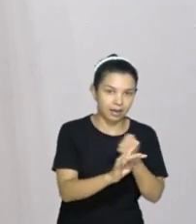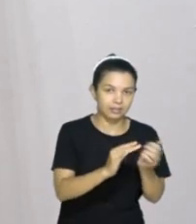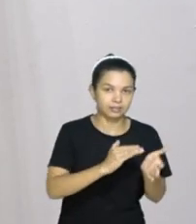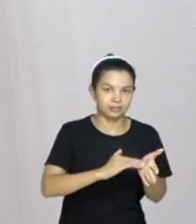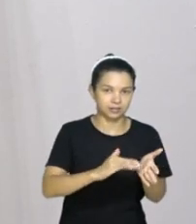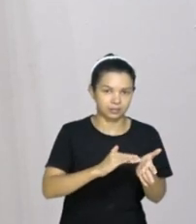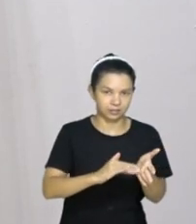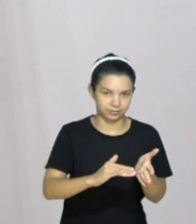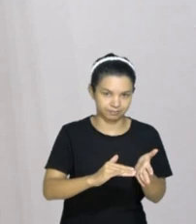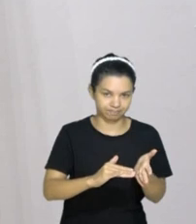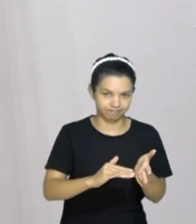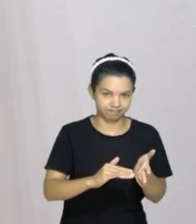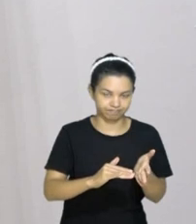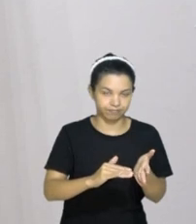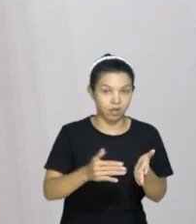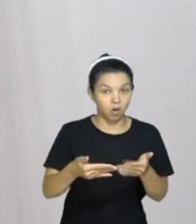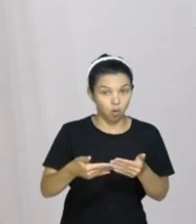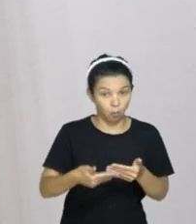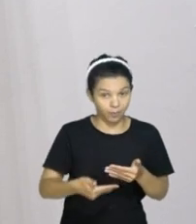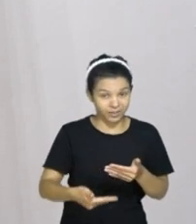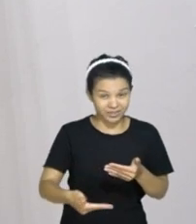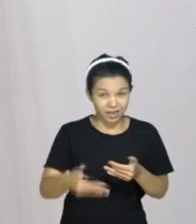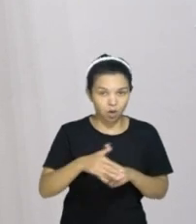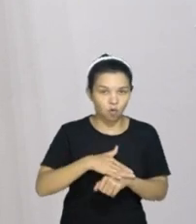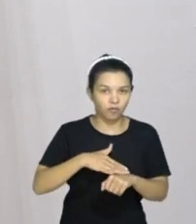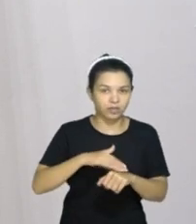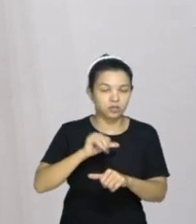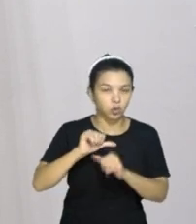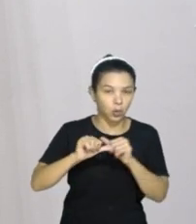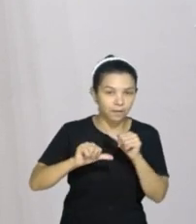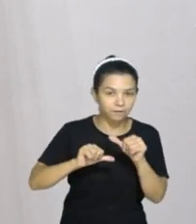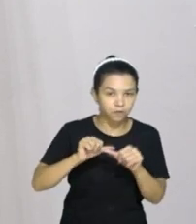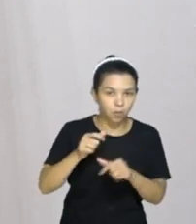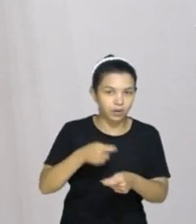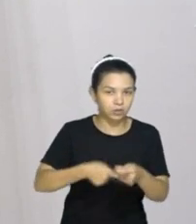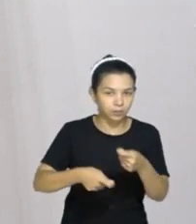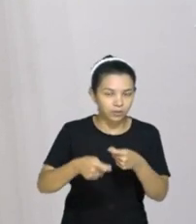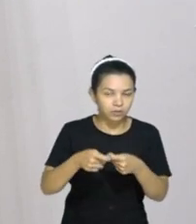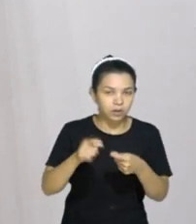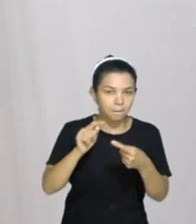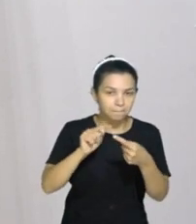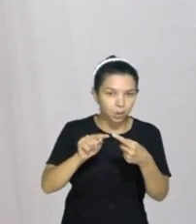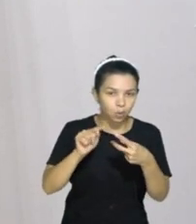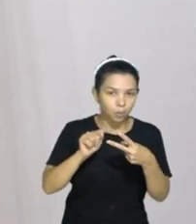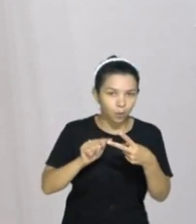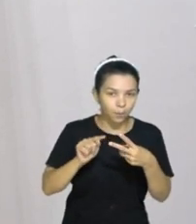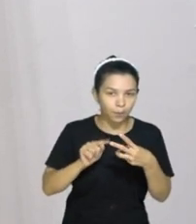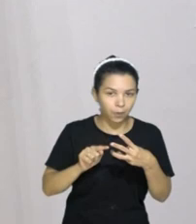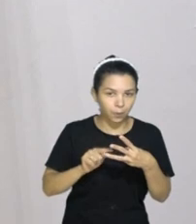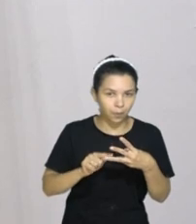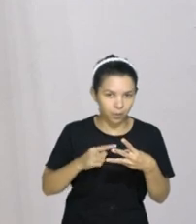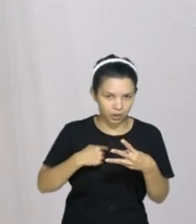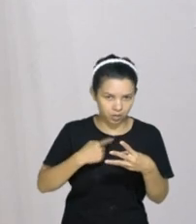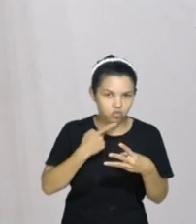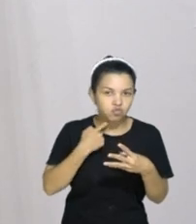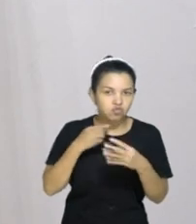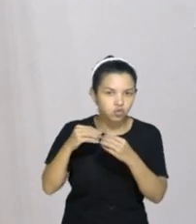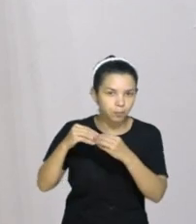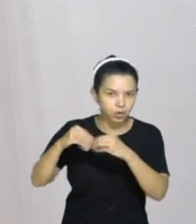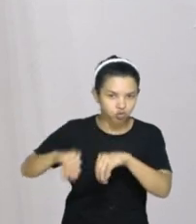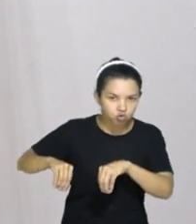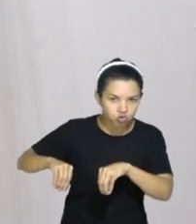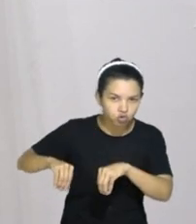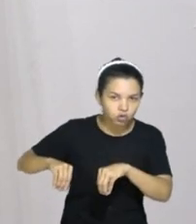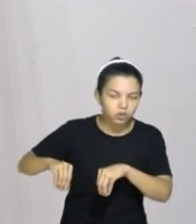conversar sobre a reforma administrativa ponto a ponto não para prejudicar ninguém Deputado Marquito para ajudar